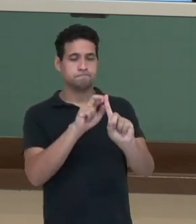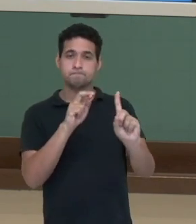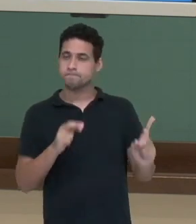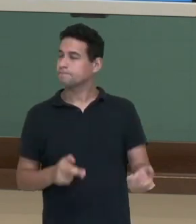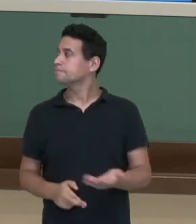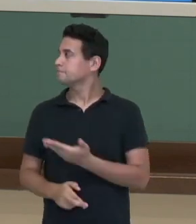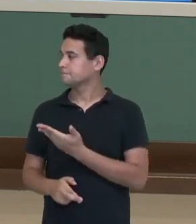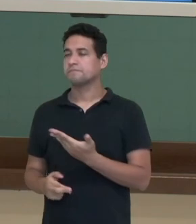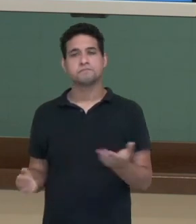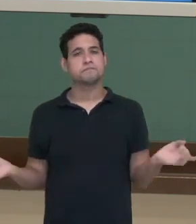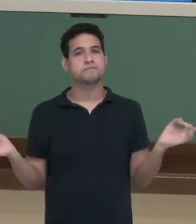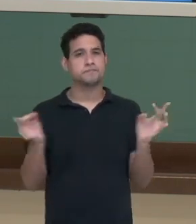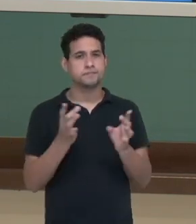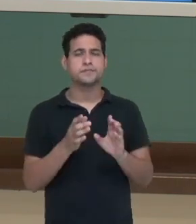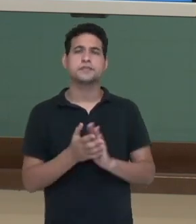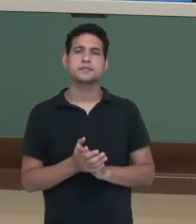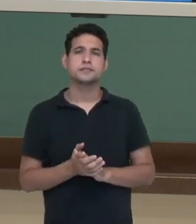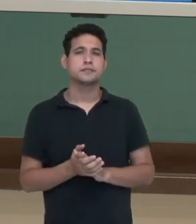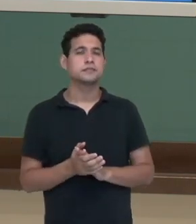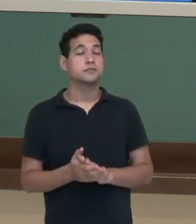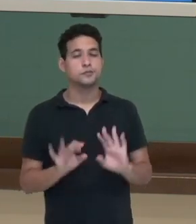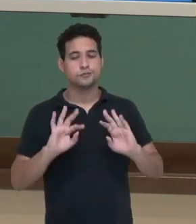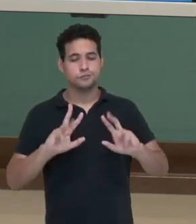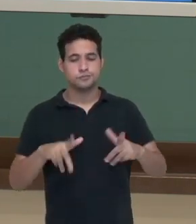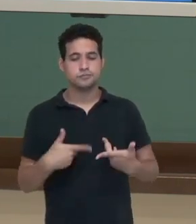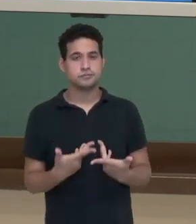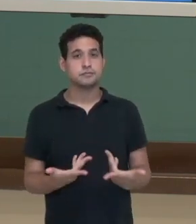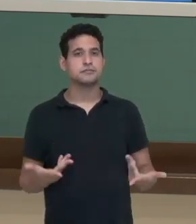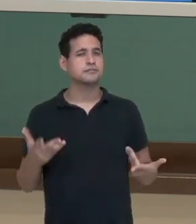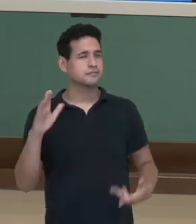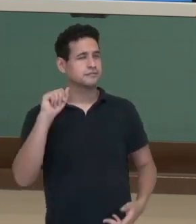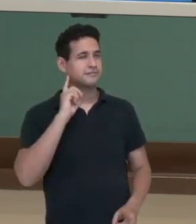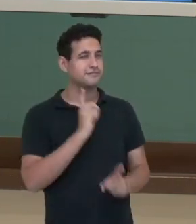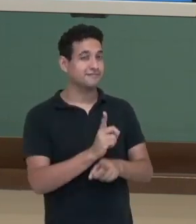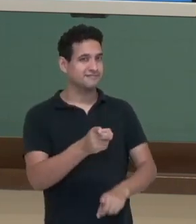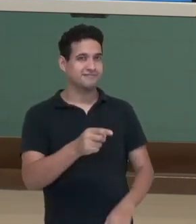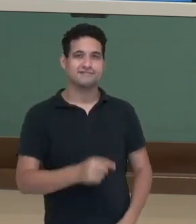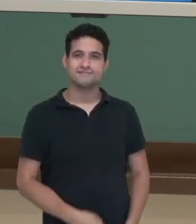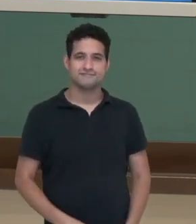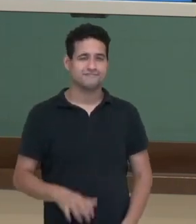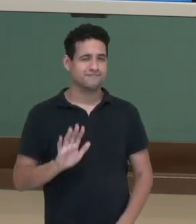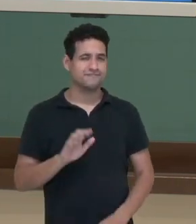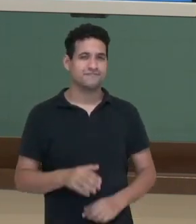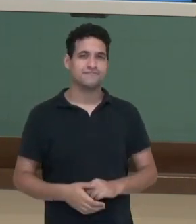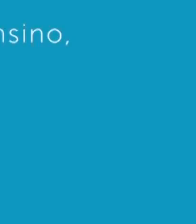referências e chicos e chicas, hasta la próxima classe.